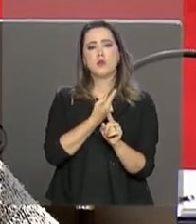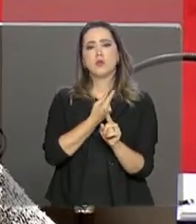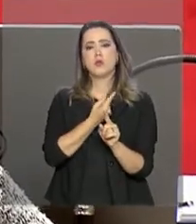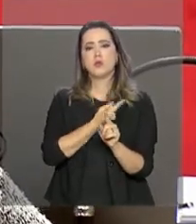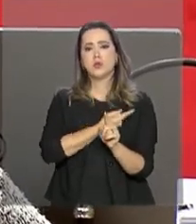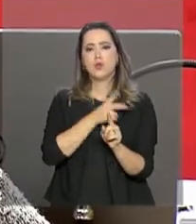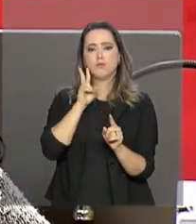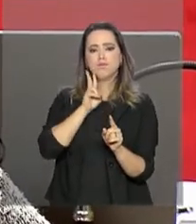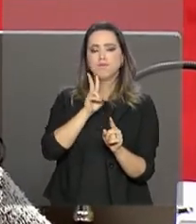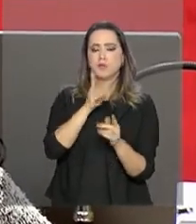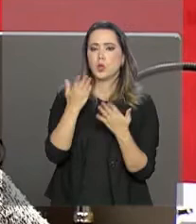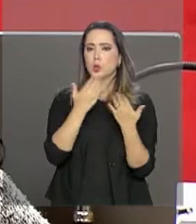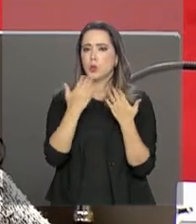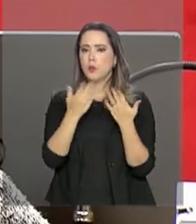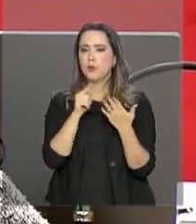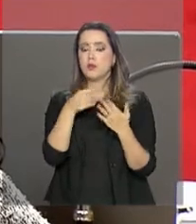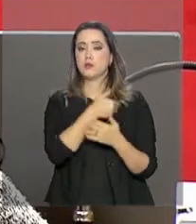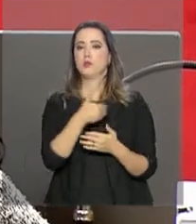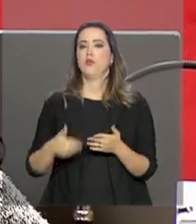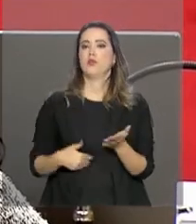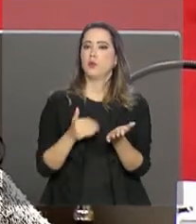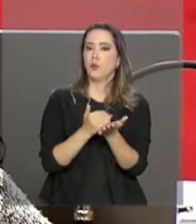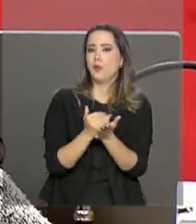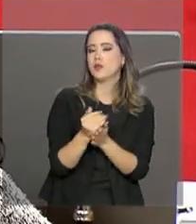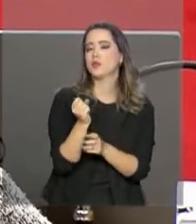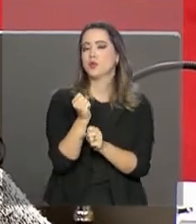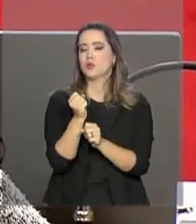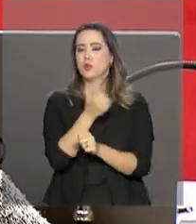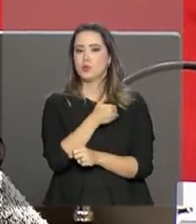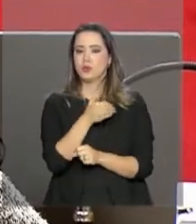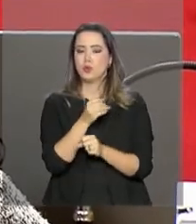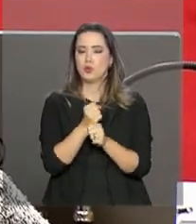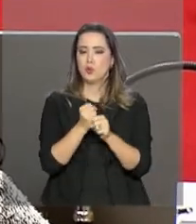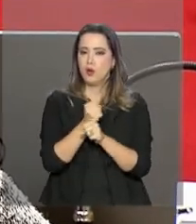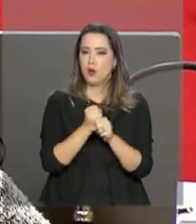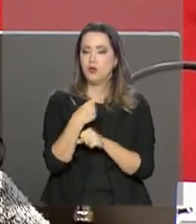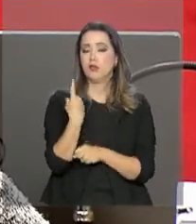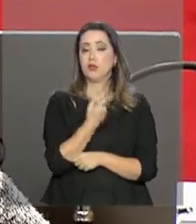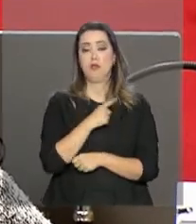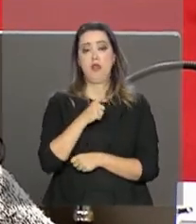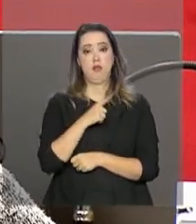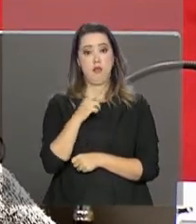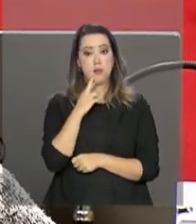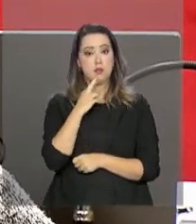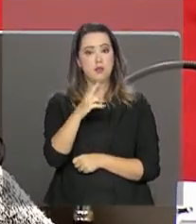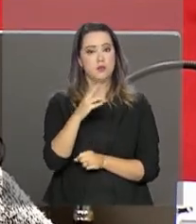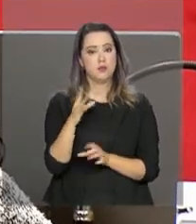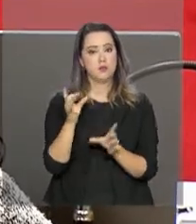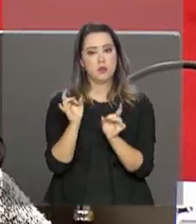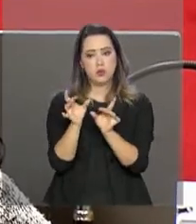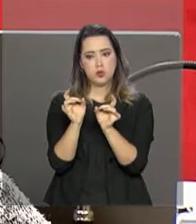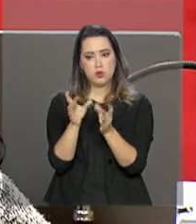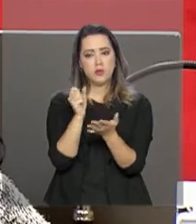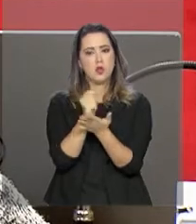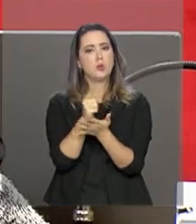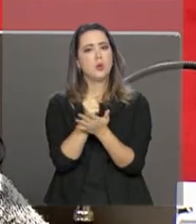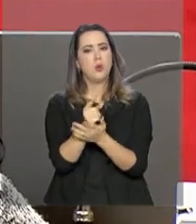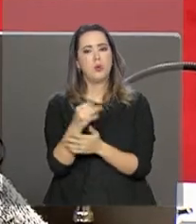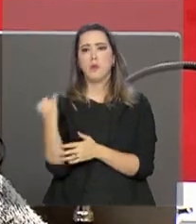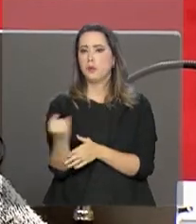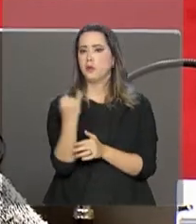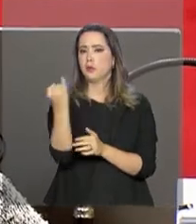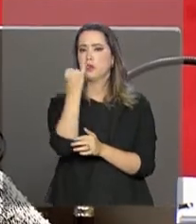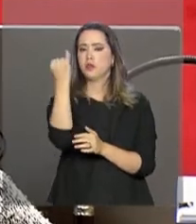a avaliação do governo desde o início do ano. Ou seja, que nós teríamos um resultado comercial muito robusto,